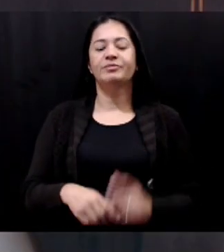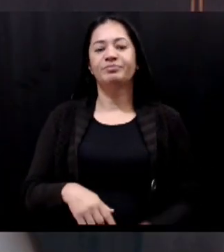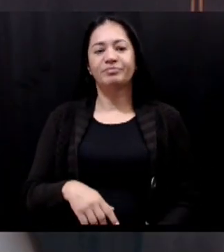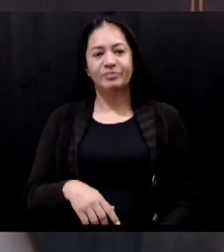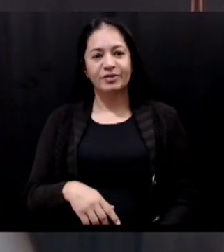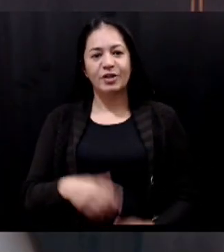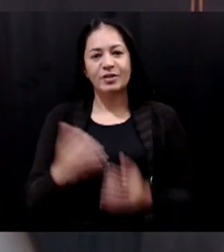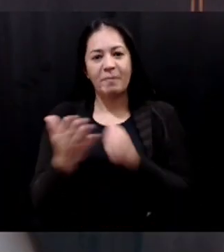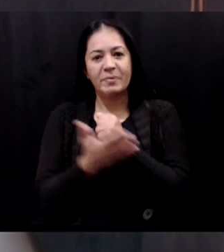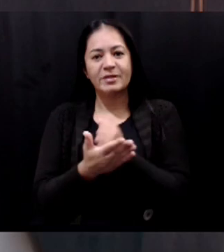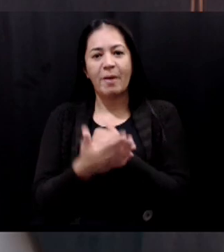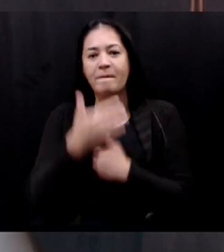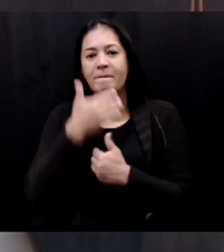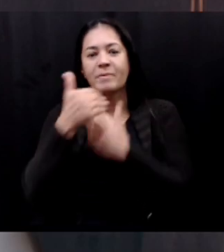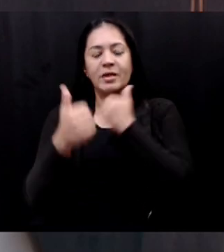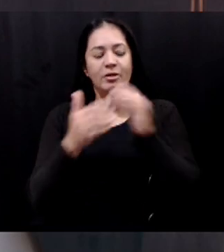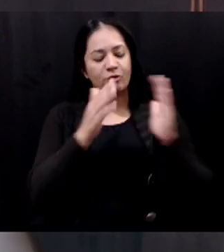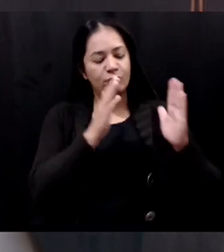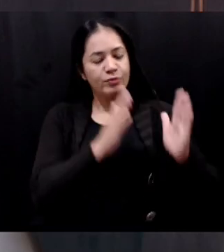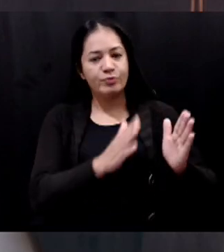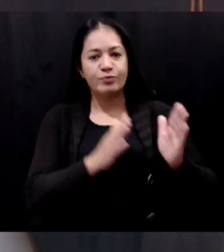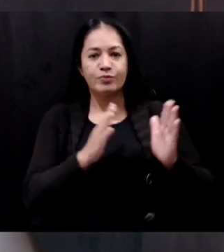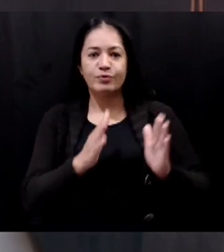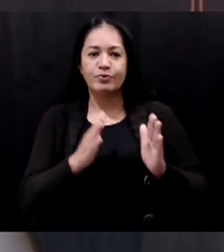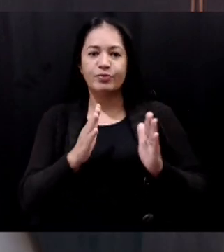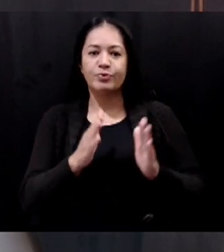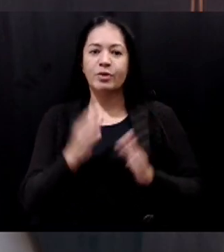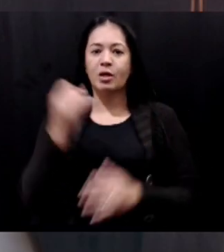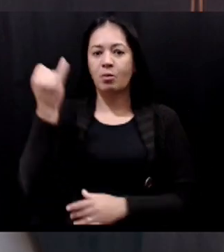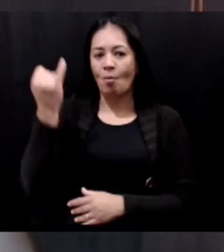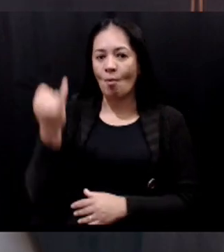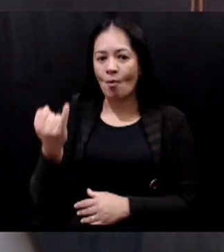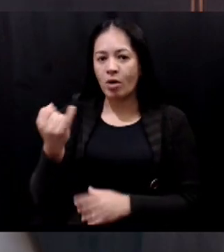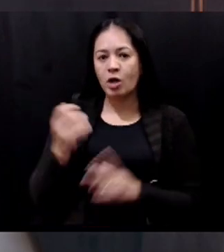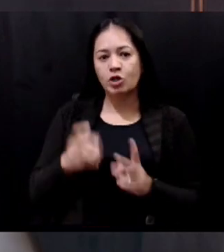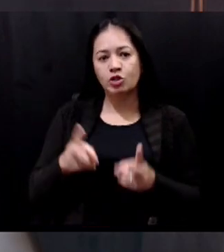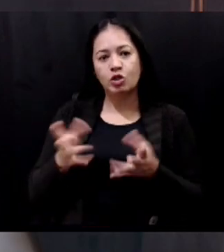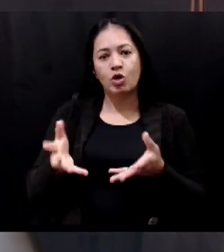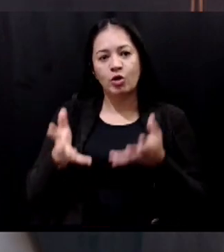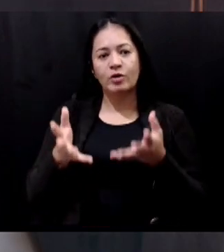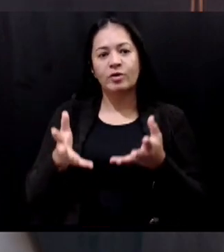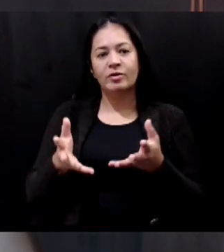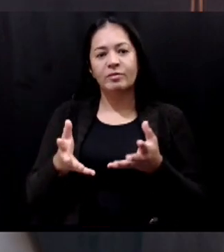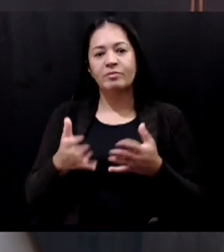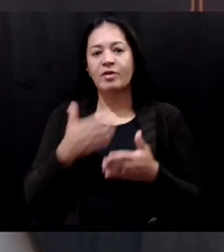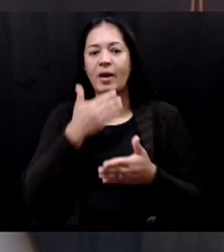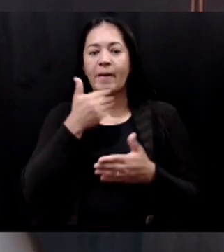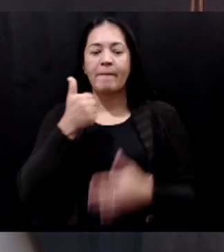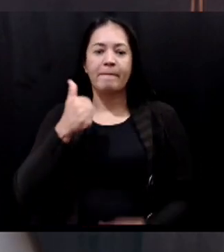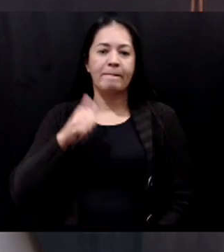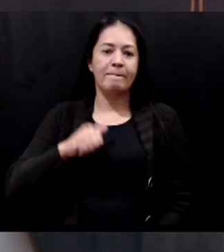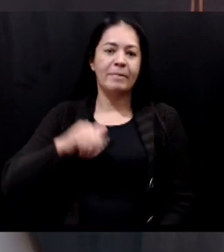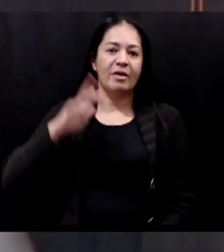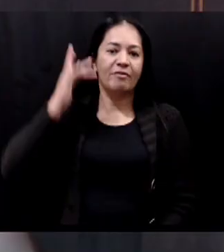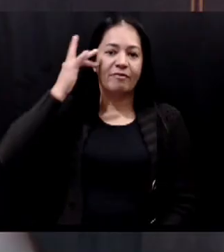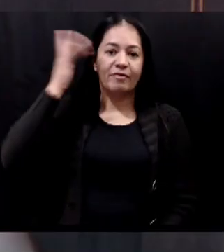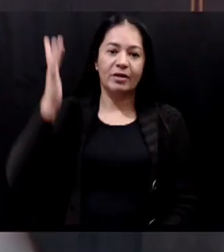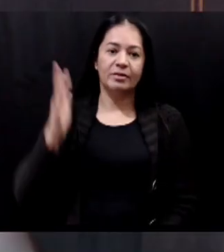aí esse processo, né, de perda de peso e de manutenção do peso fica mais fácil. Então, assim, musculação